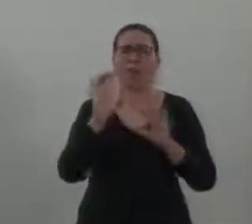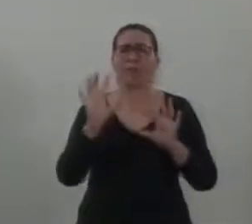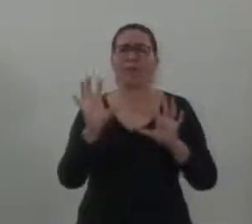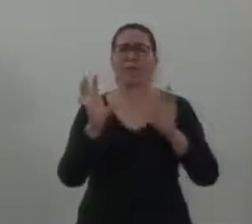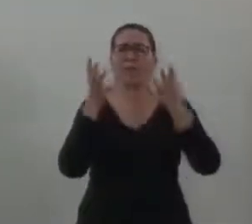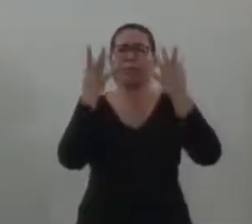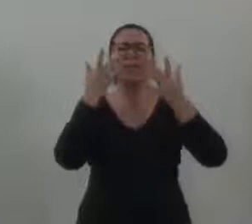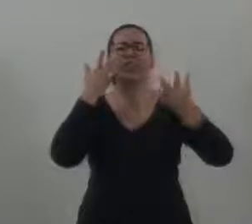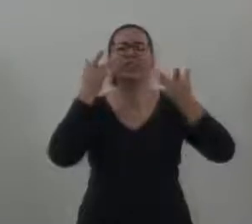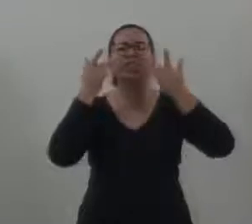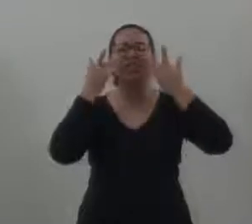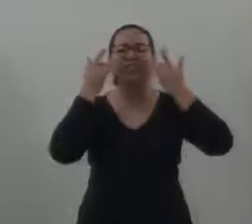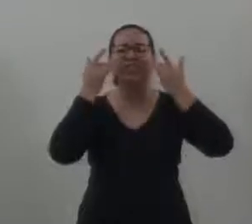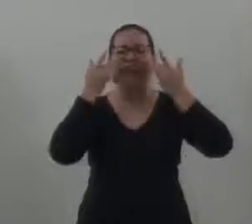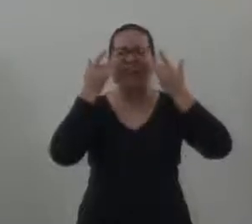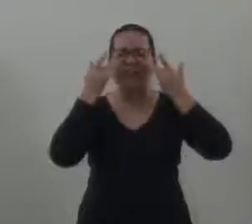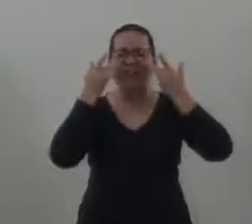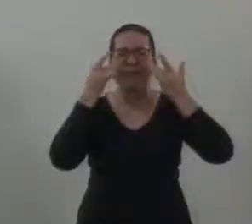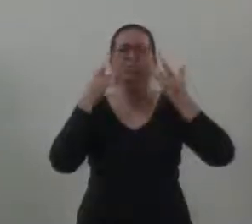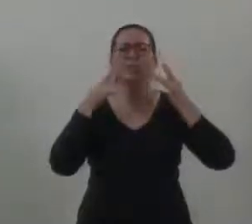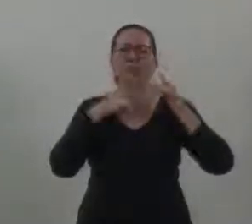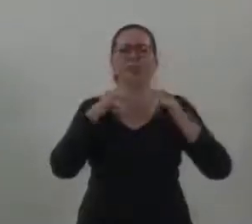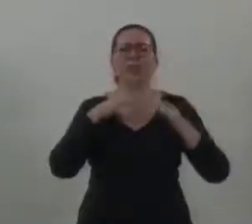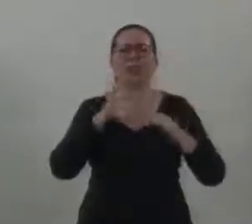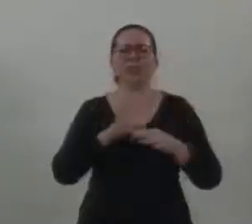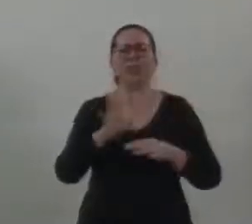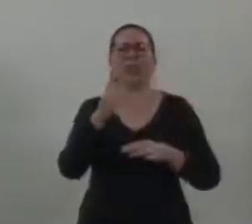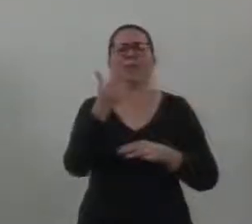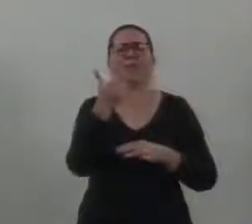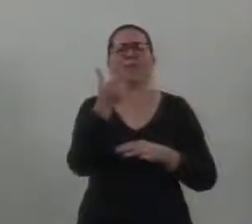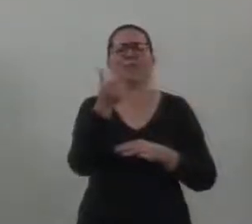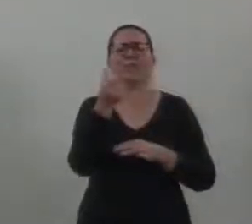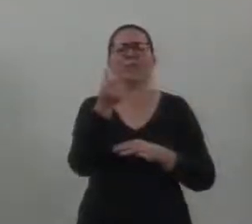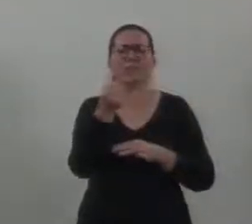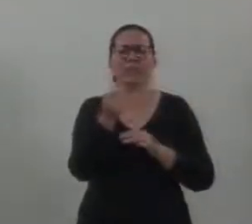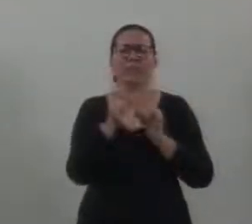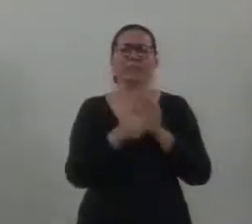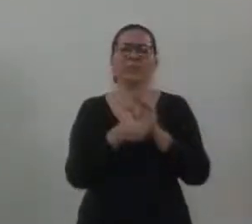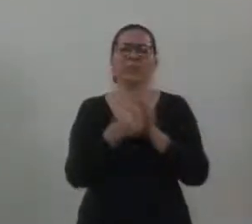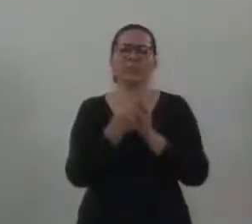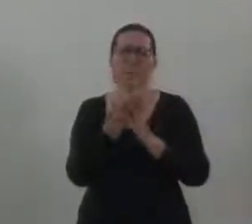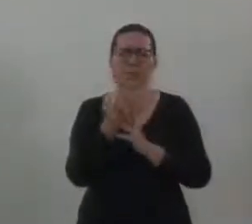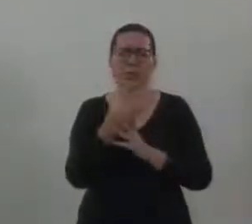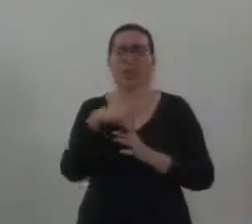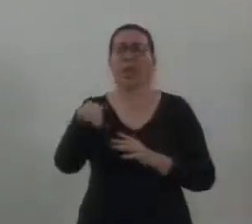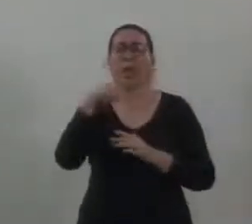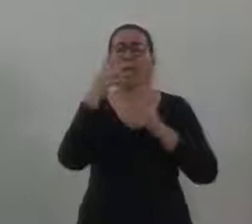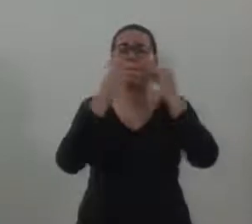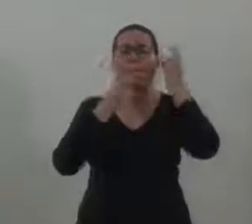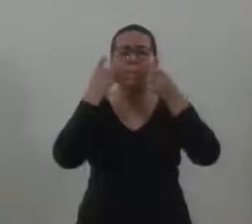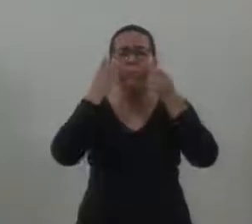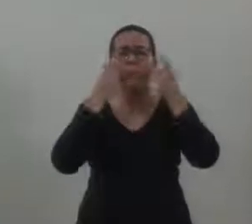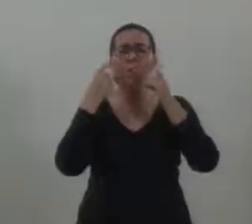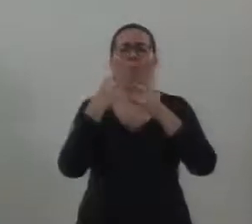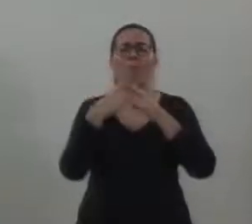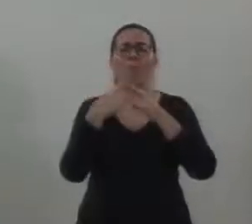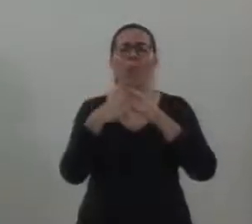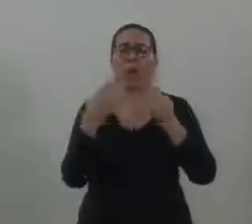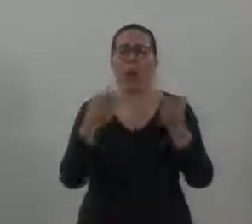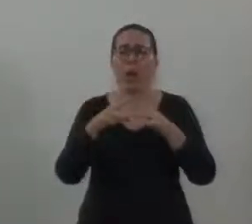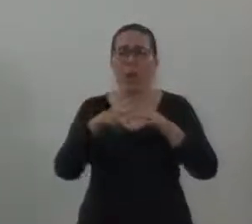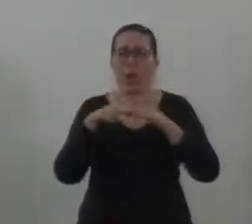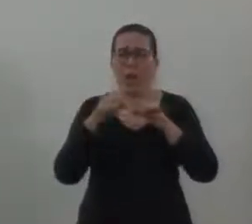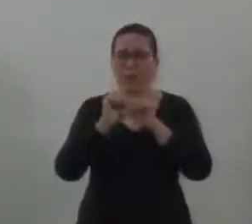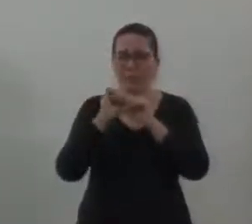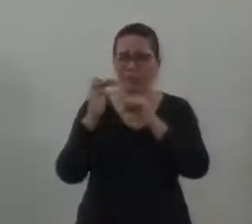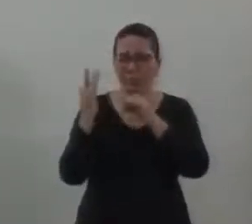de teatro que já está na sua 26ª edição. E qual a preocupação dessas pessoas? É que diante da pandemia que